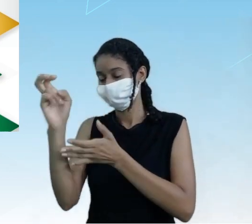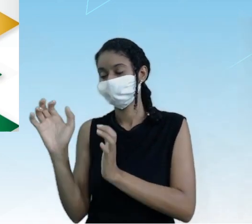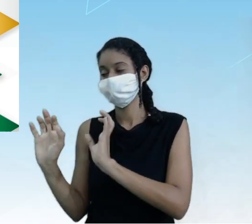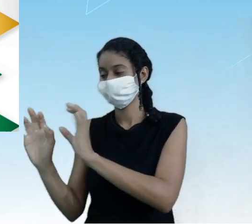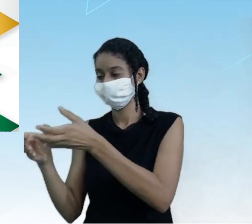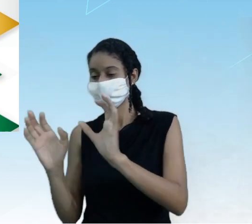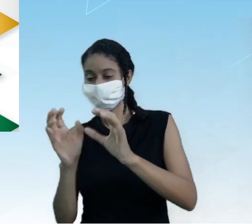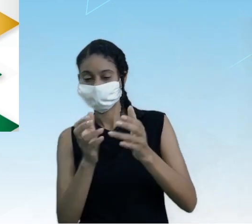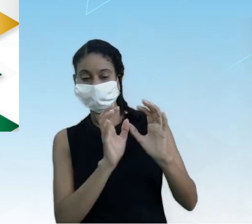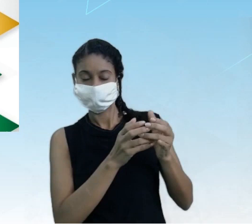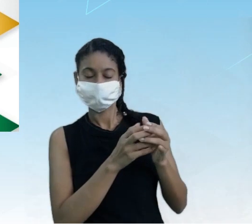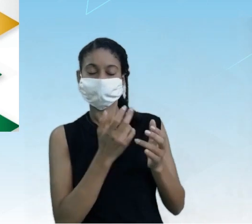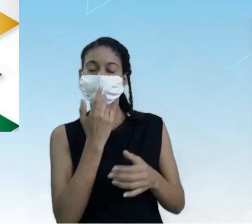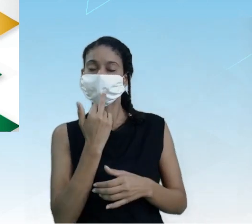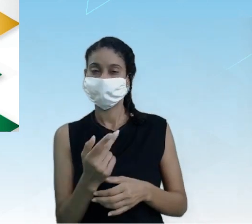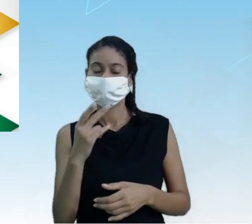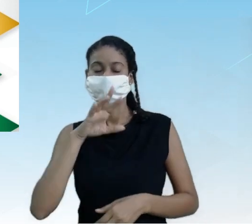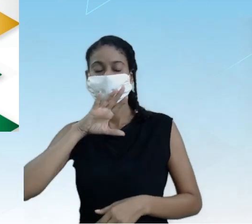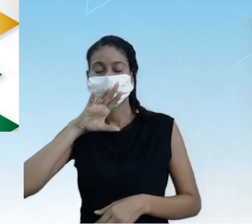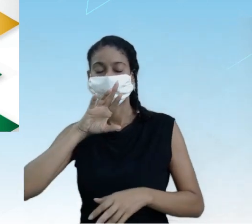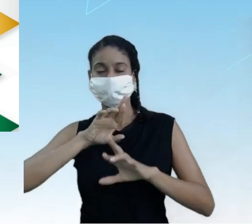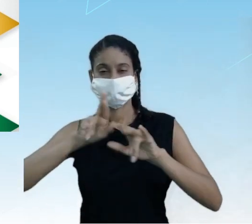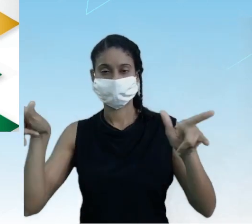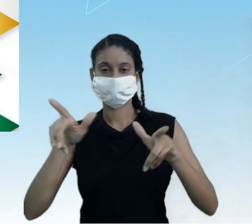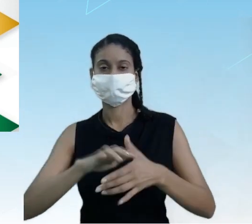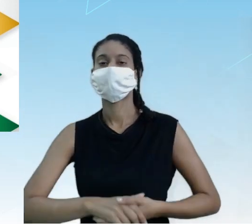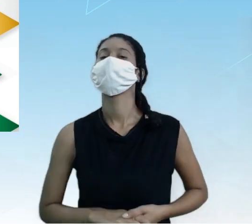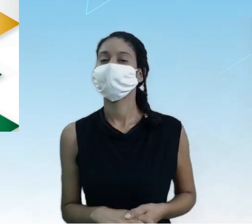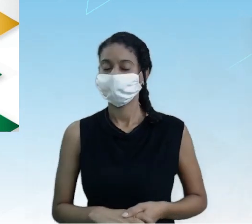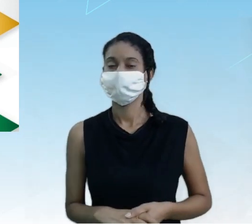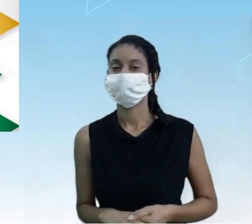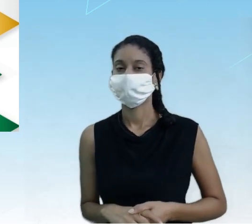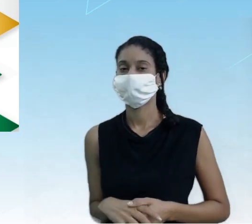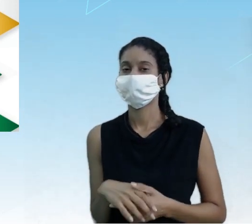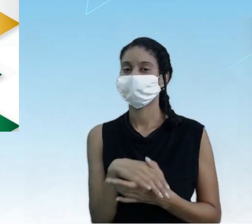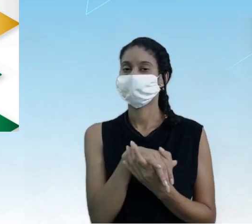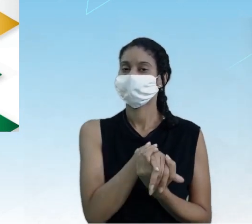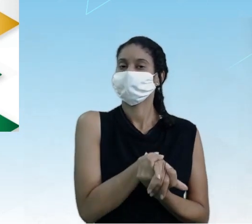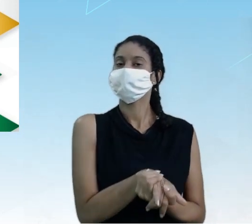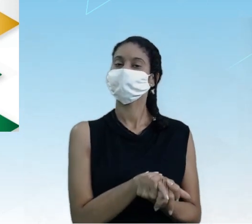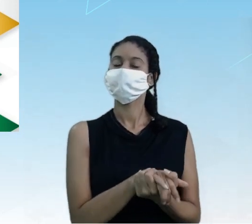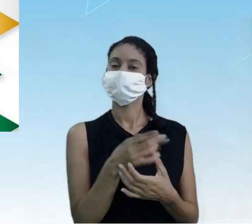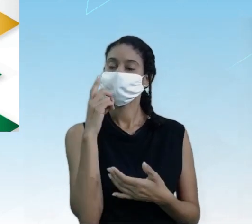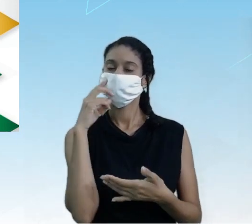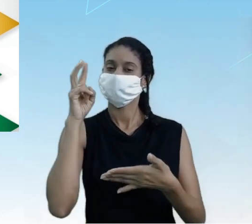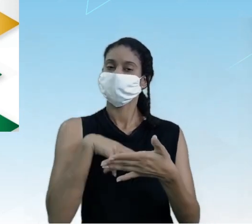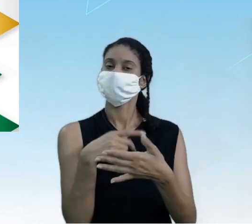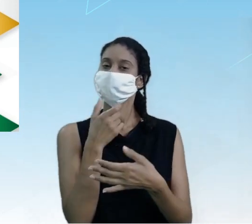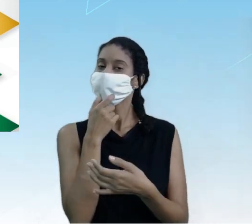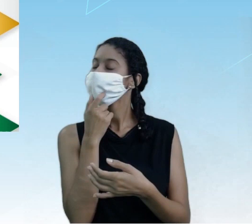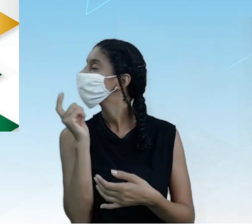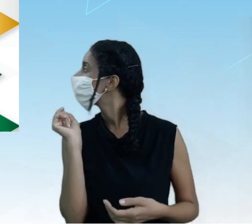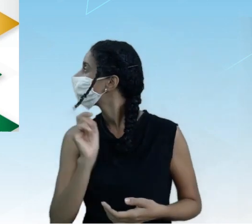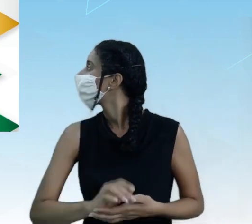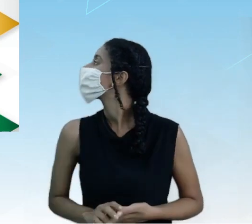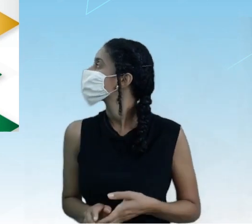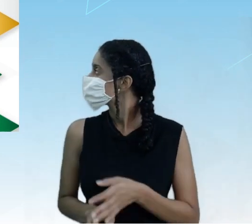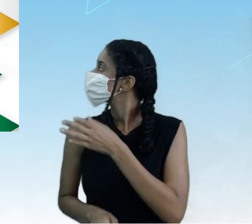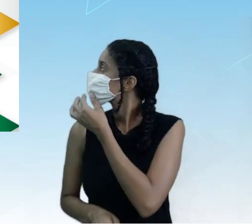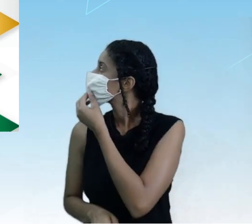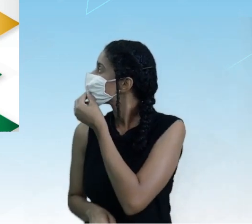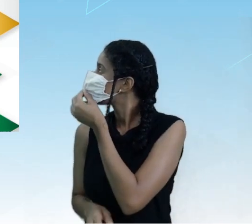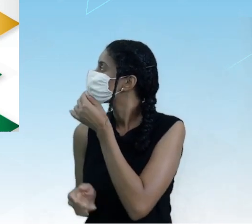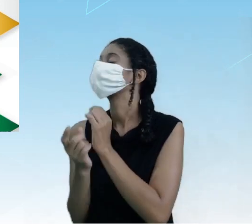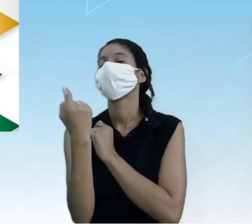with different languages, com linguagens diferentes, were brought to the USA over the Caribbean